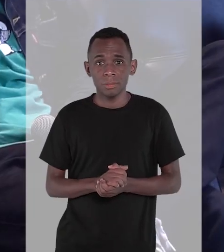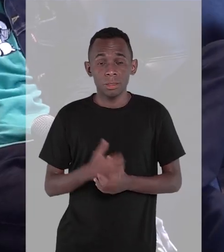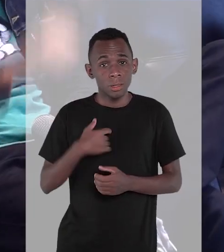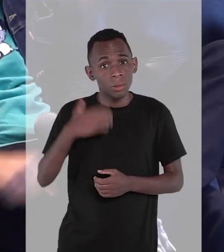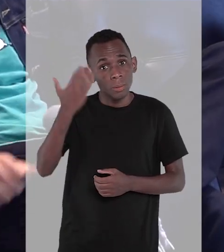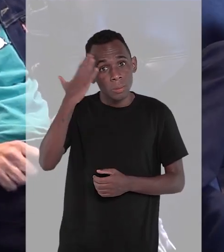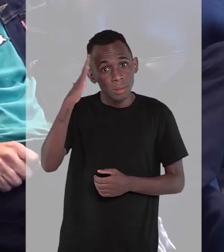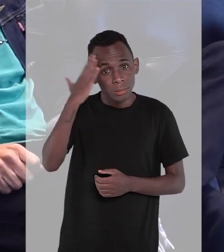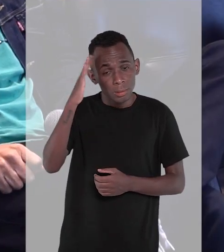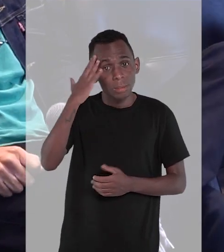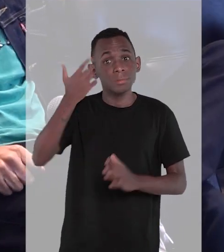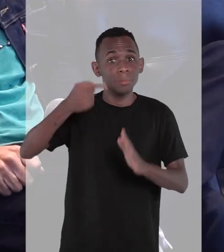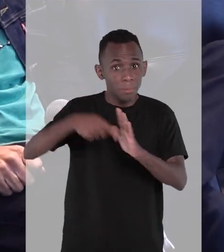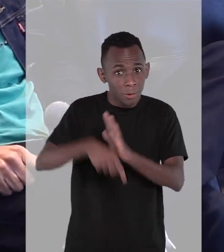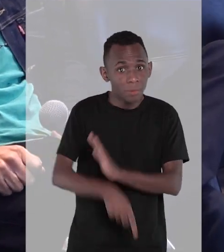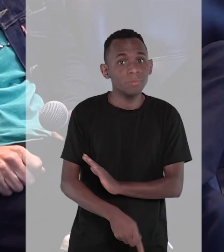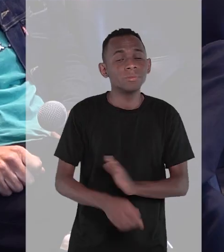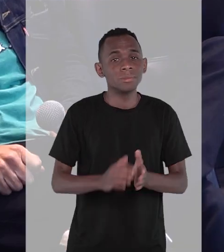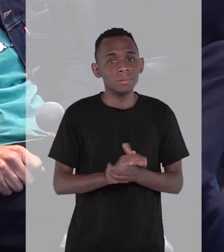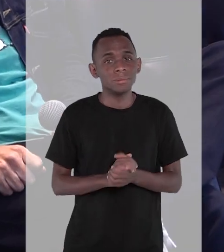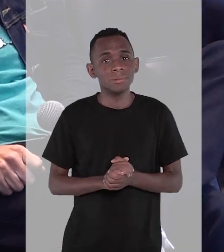E eu entendi isso profundamente.